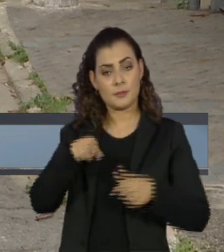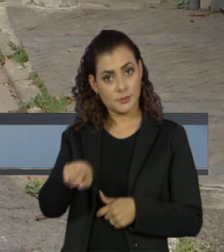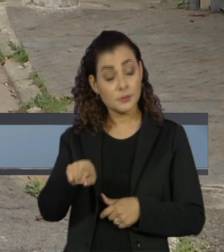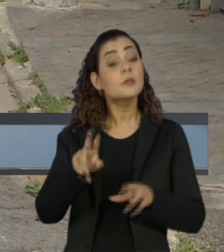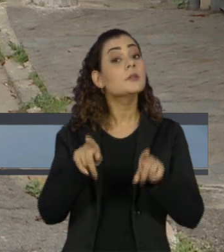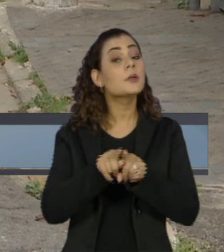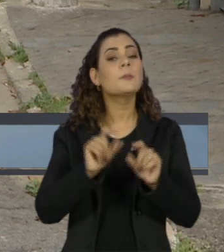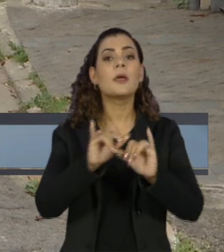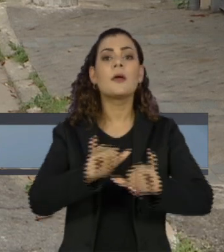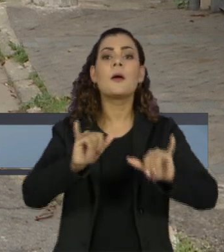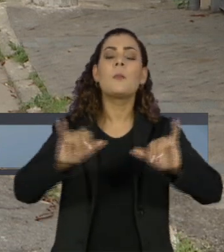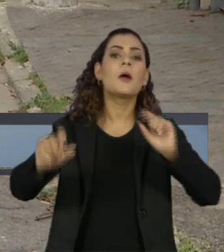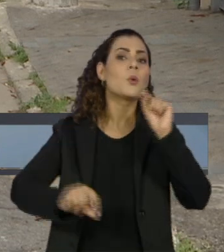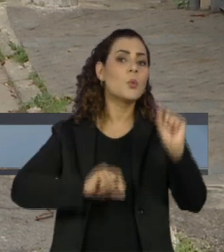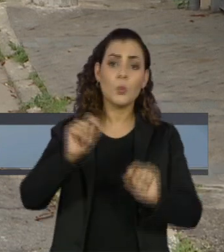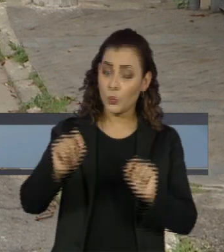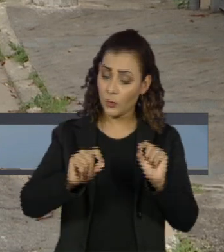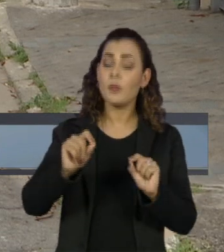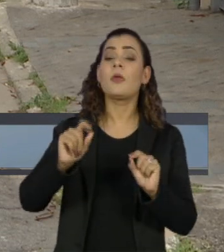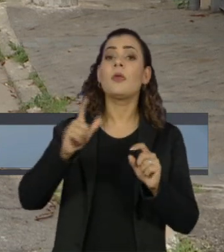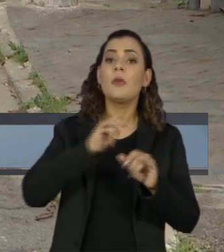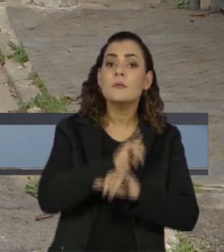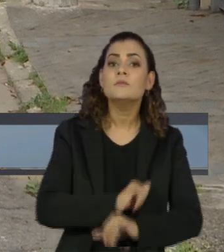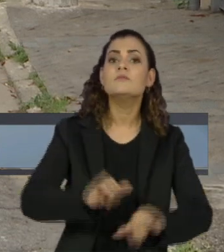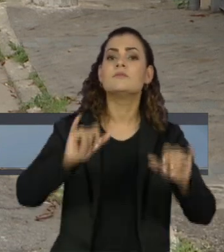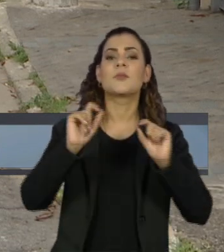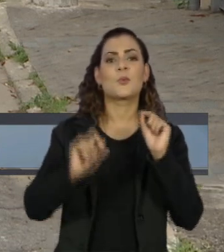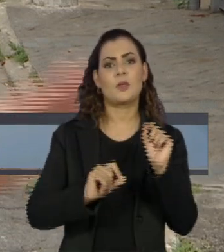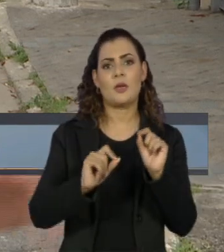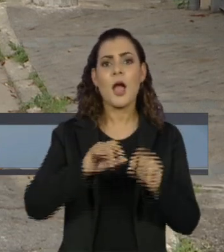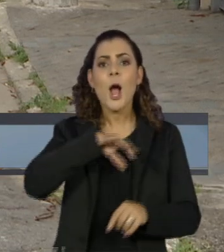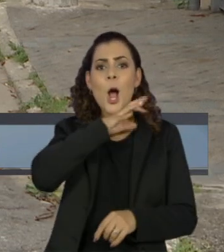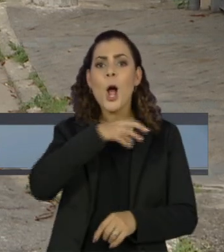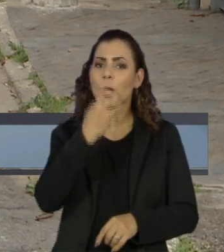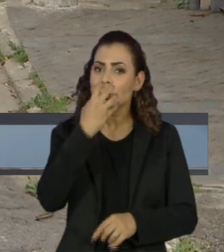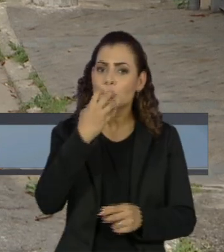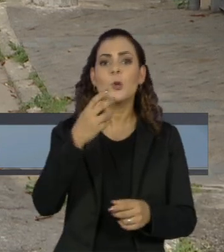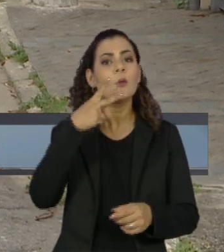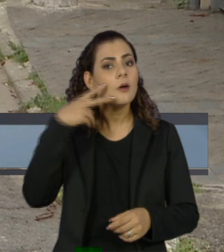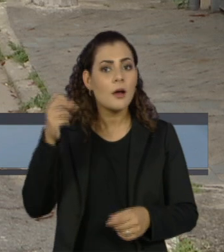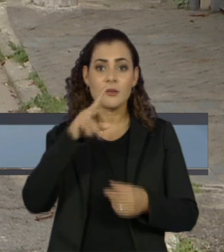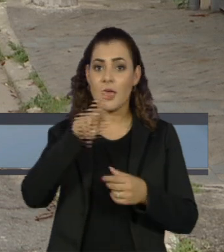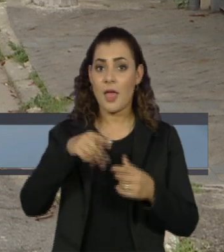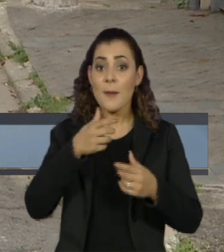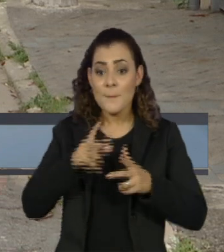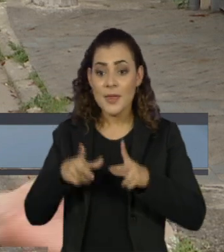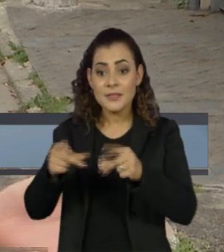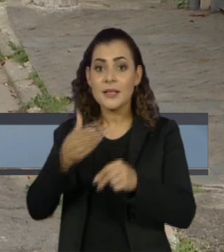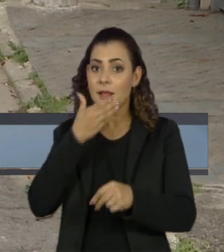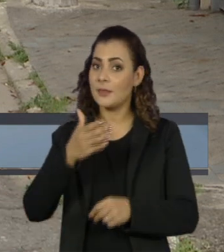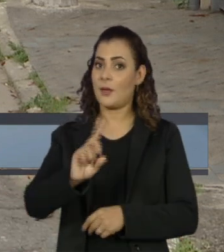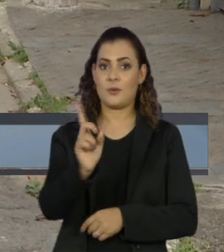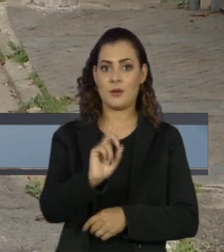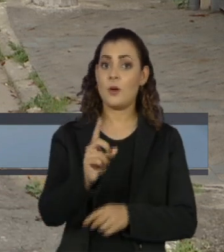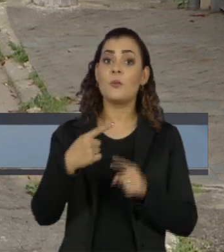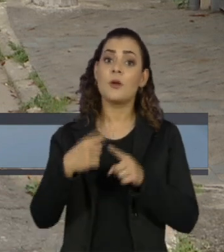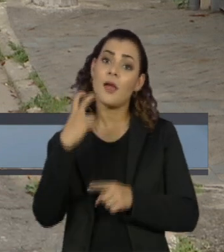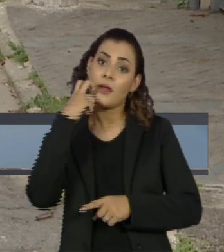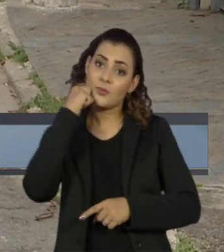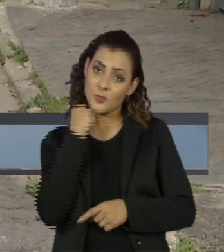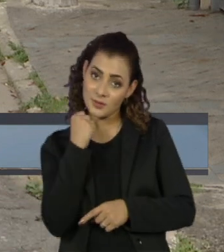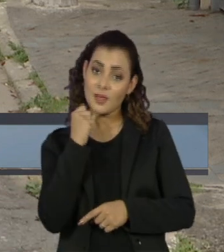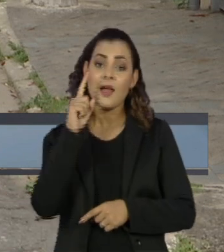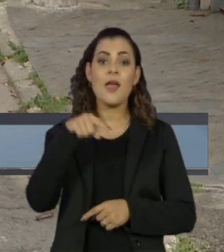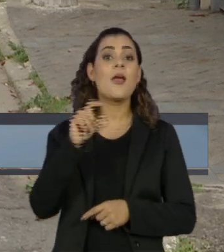disso a campanha vem para reforçar que Pet não deve ser presente de Natal já que adotar um bichinho